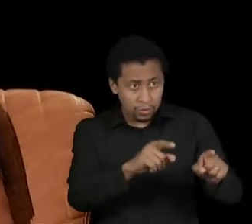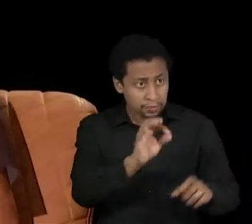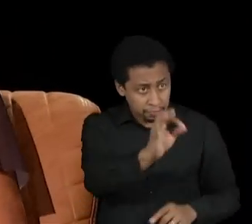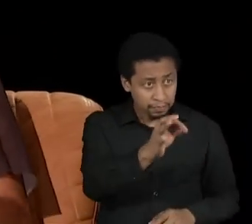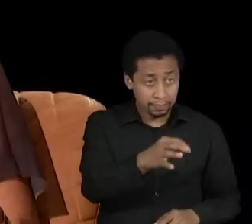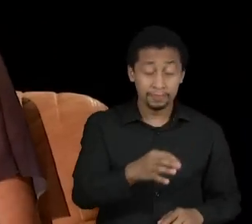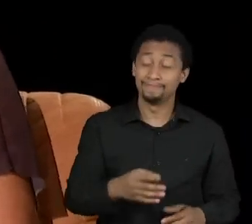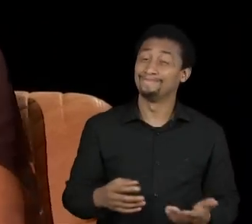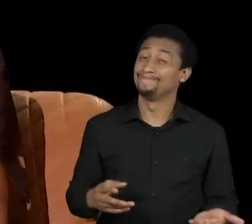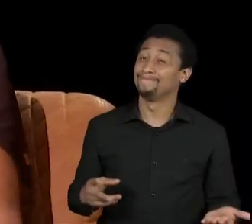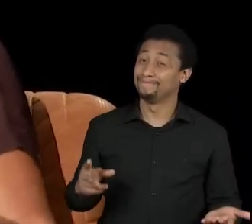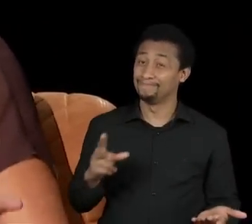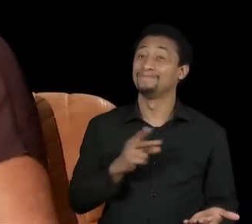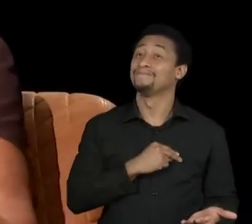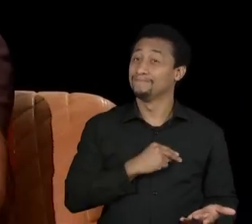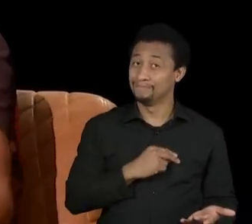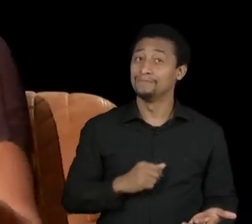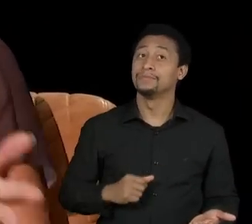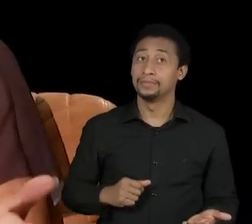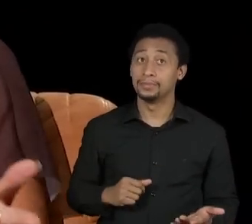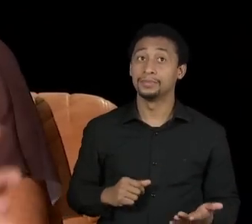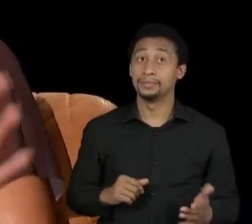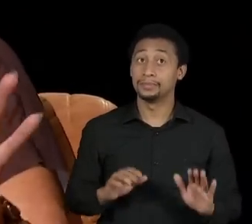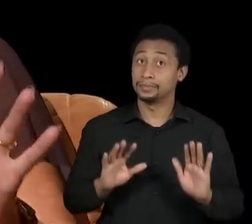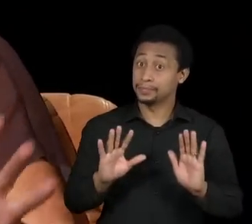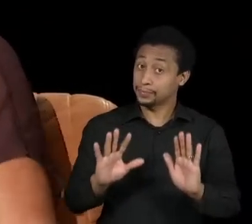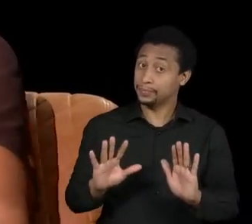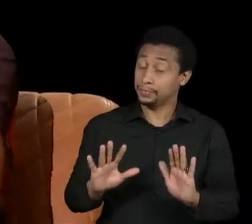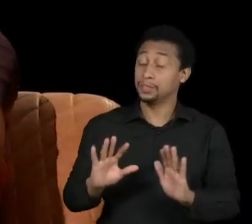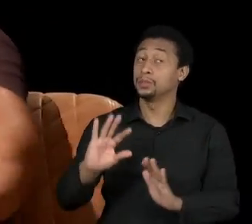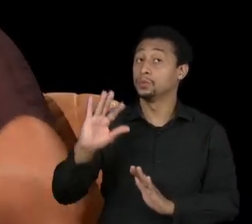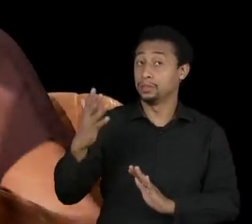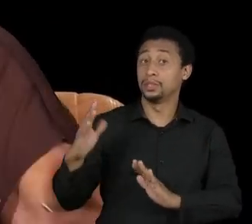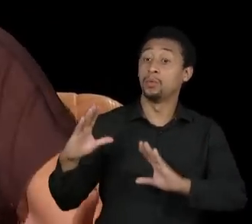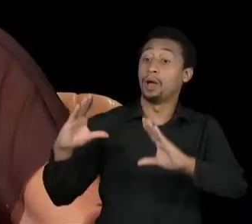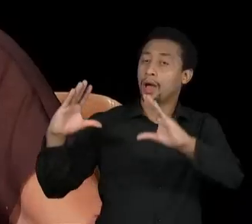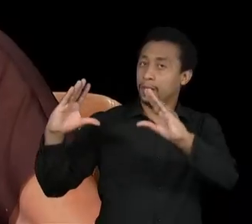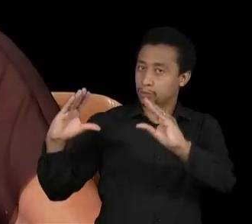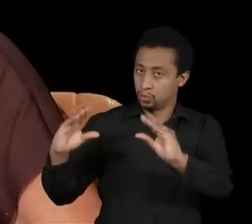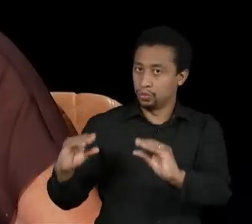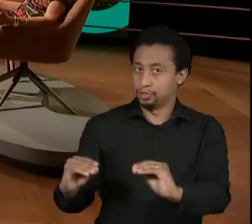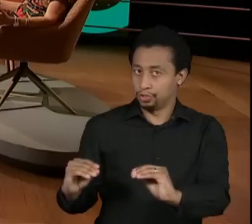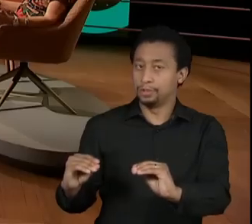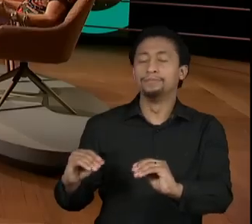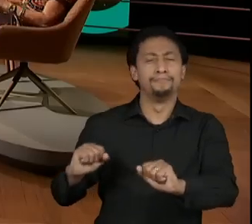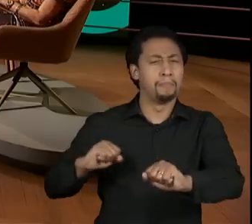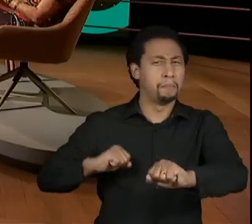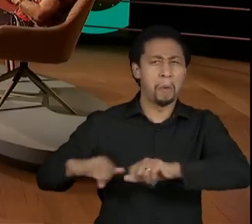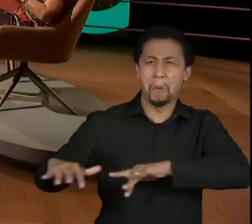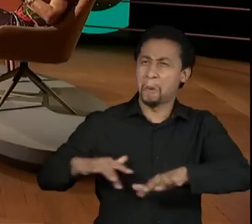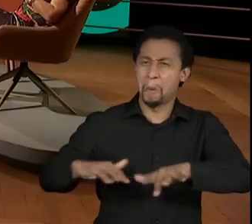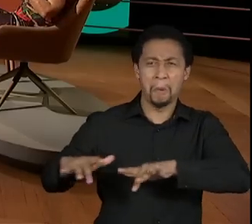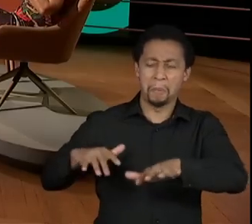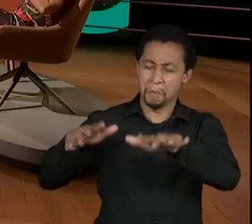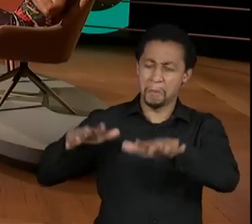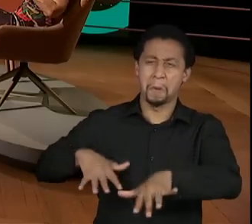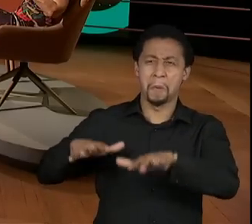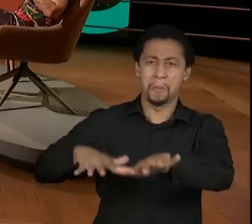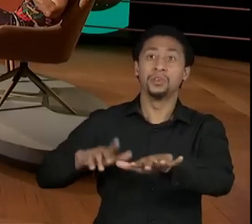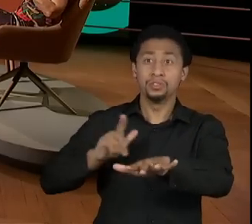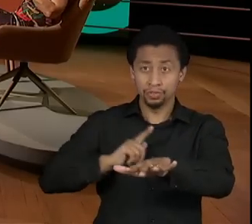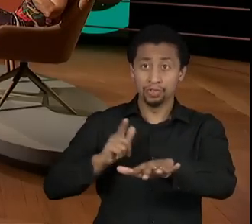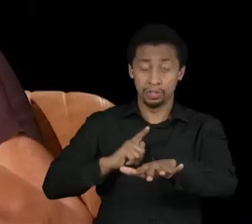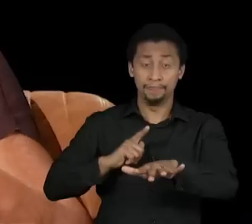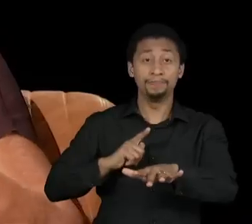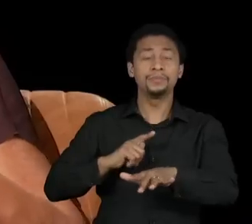estava... Primeiro que todo mundo ficava na rua. De noite era uma explosão de guerra. Aí nós estávamos na janela do